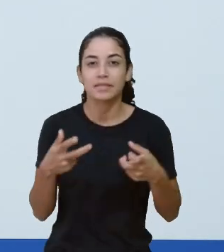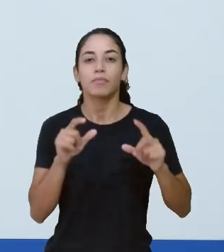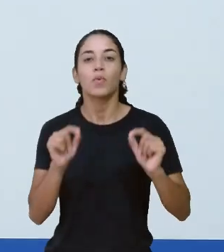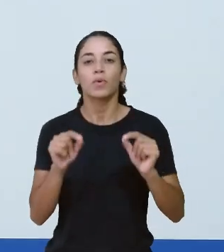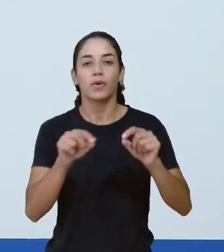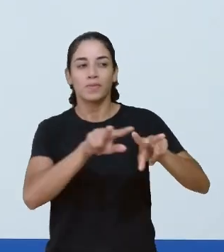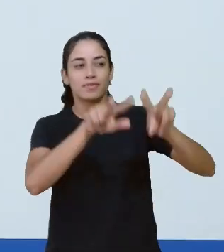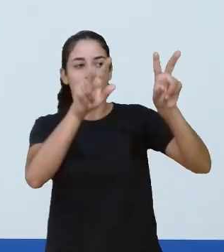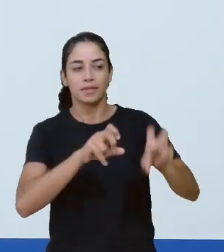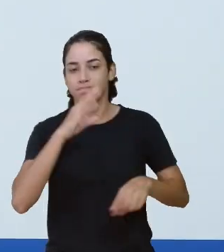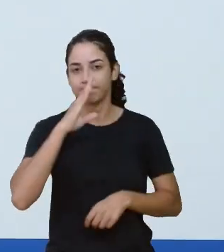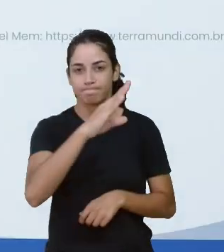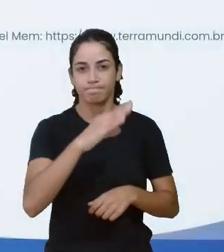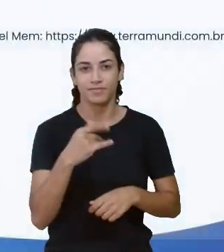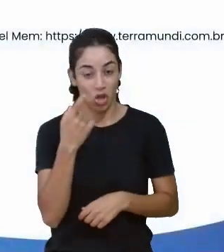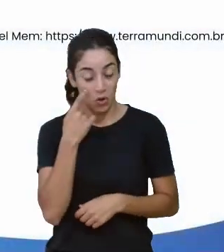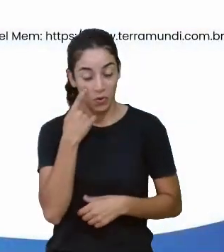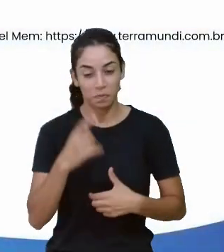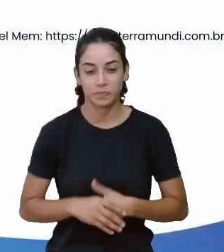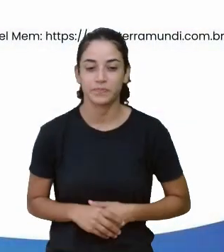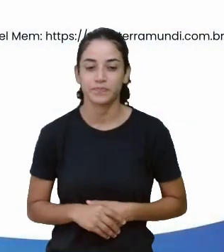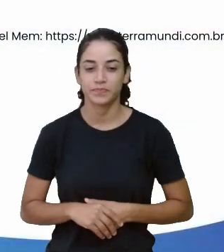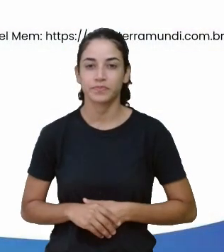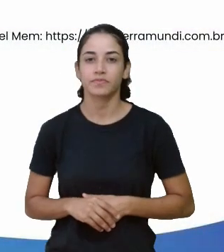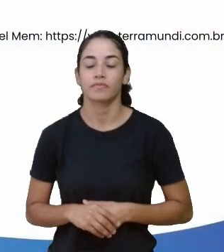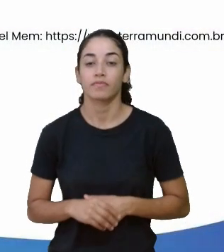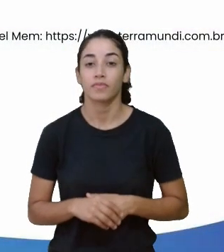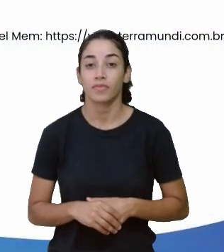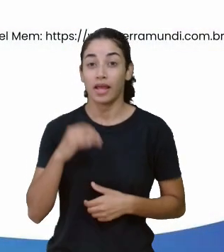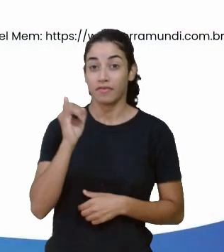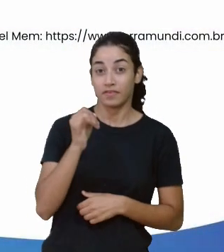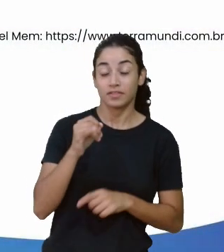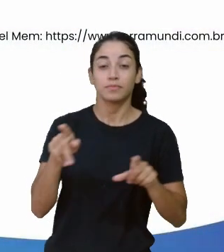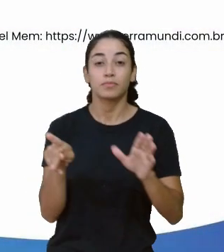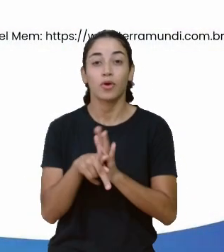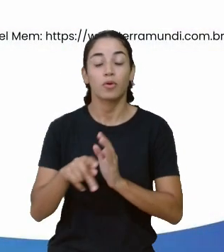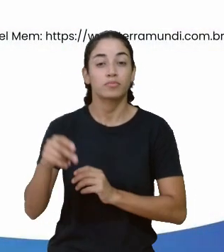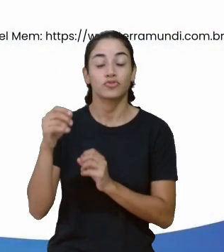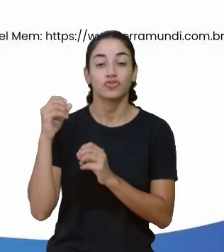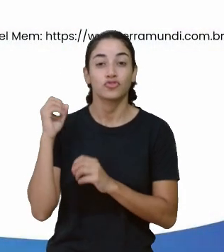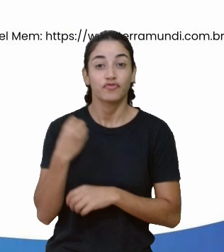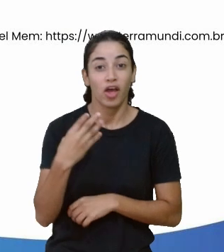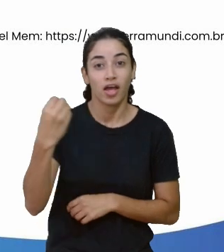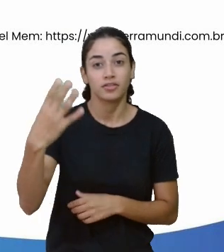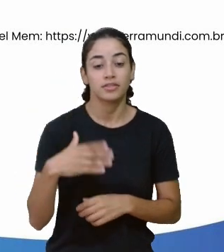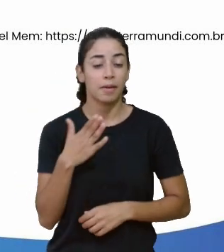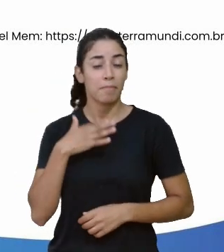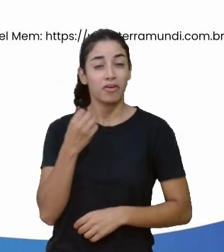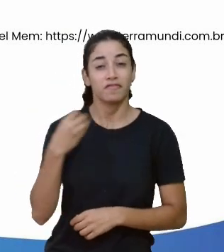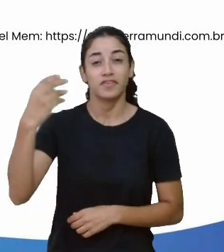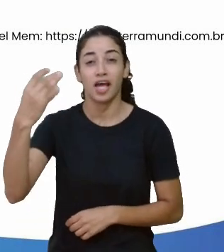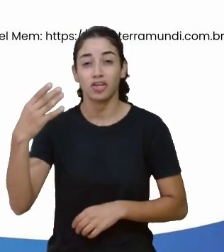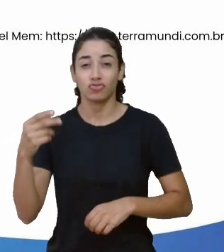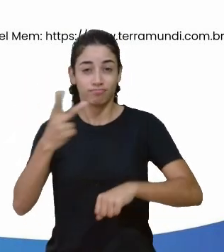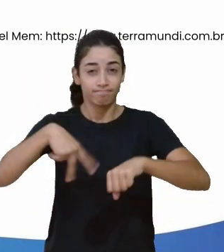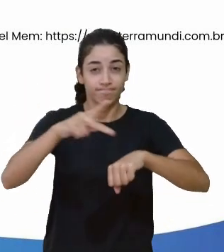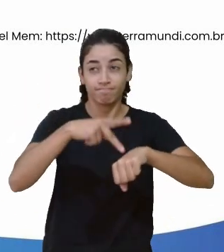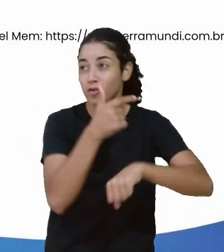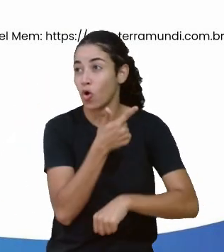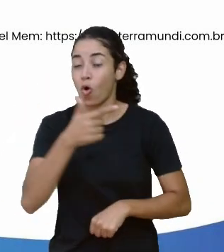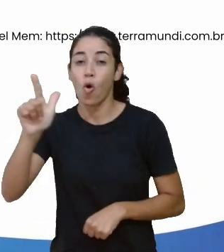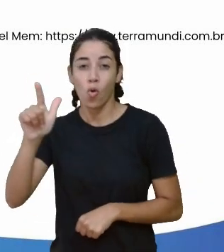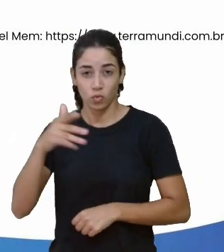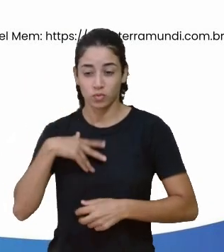central. Vamos ver isso na prática? Relato de viagem. Minha viagem à Turquia, presente que